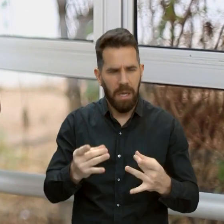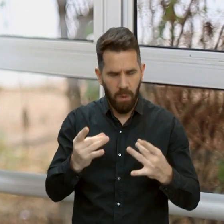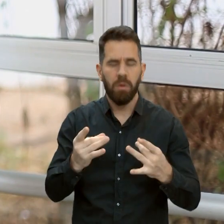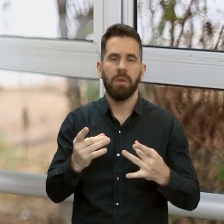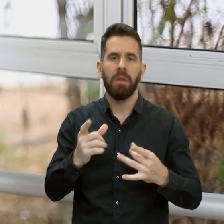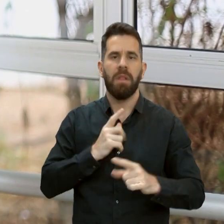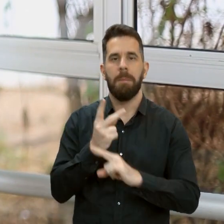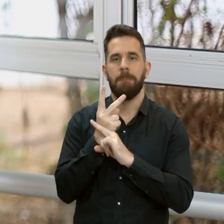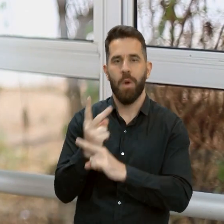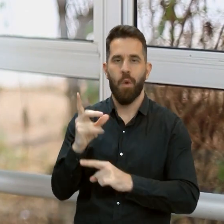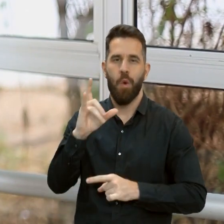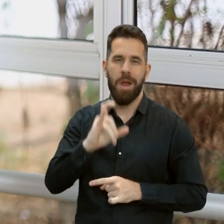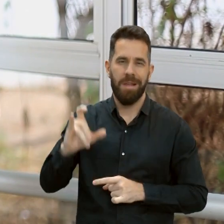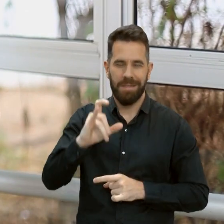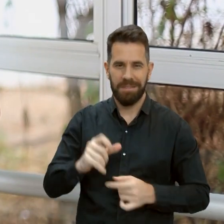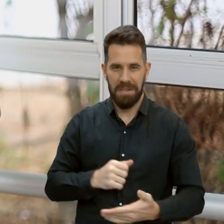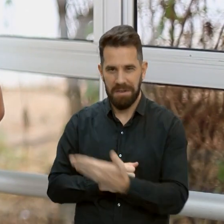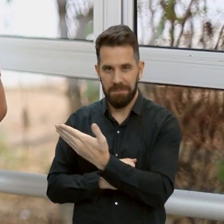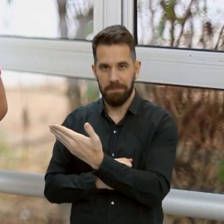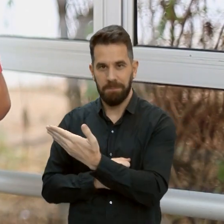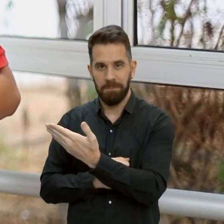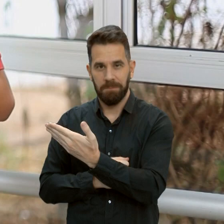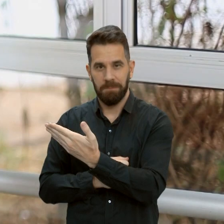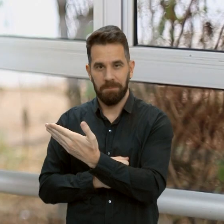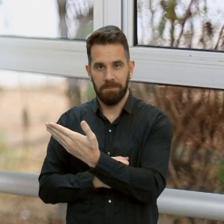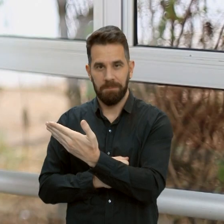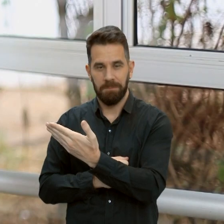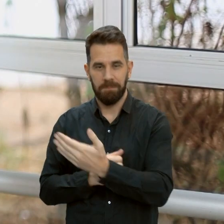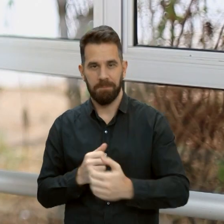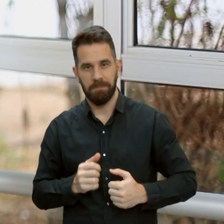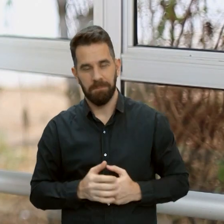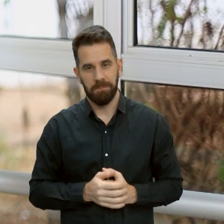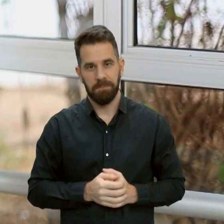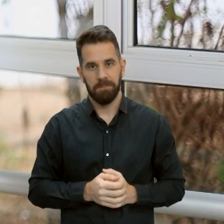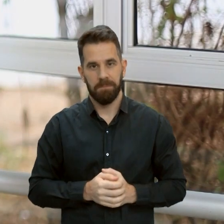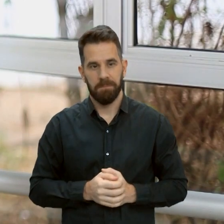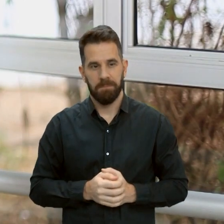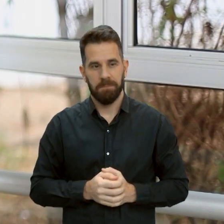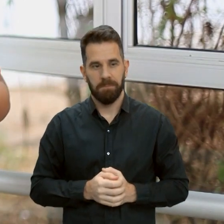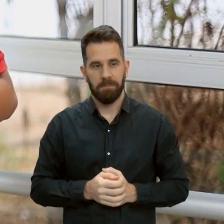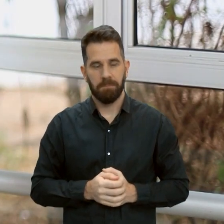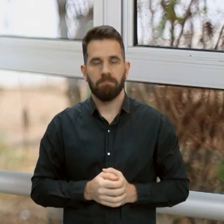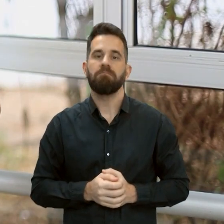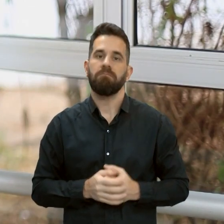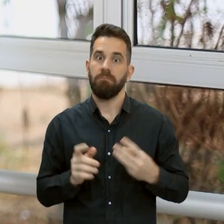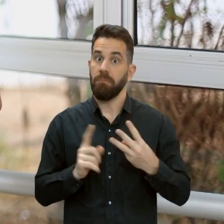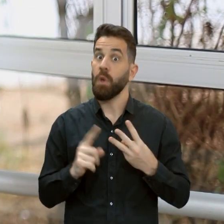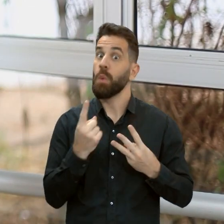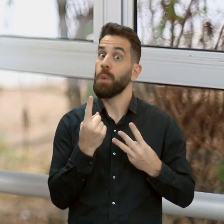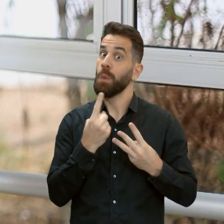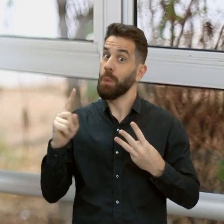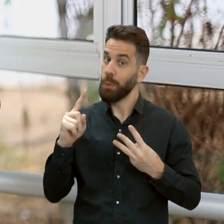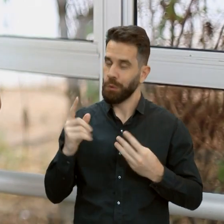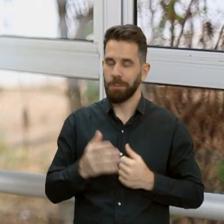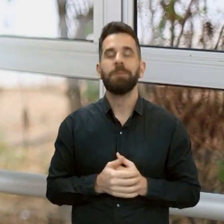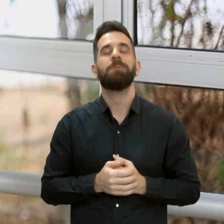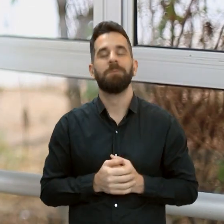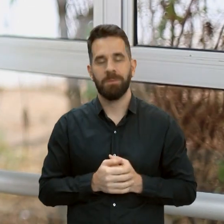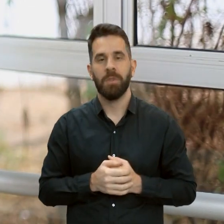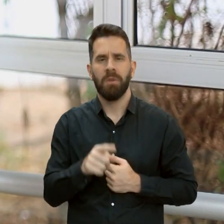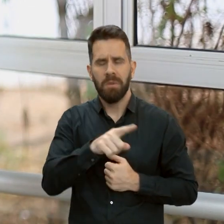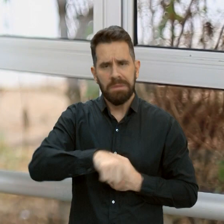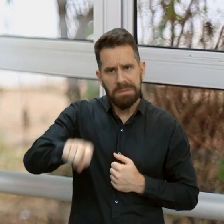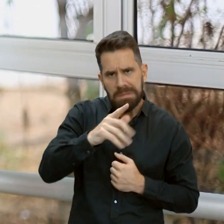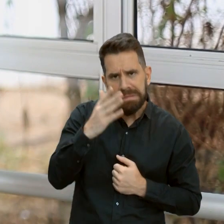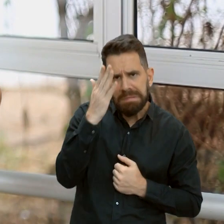entre no perfil @EMACUFG no Instagram. E para finalizar, você já ouviu